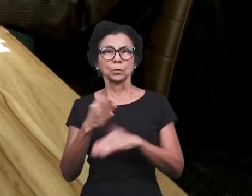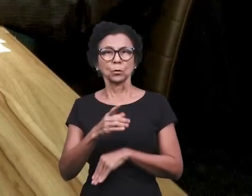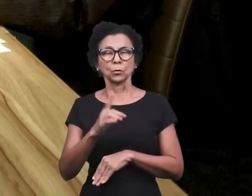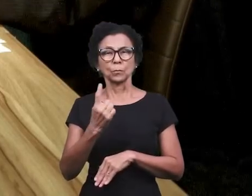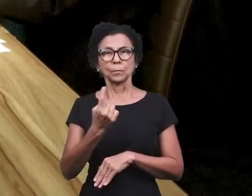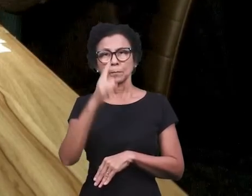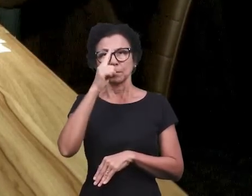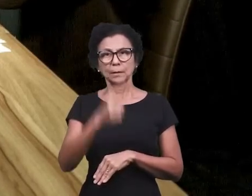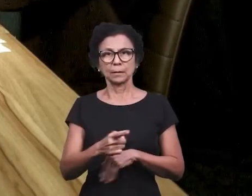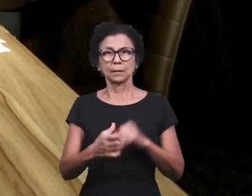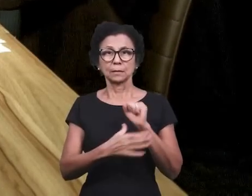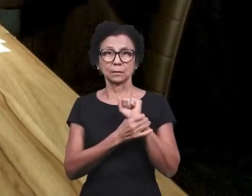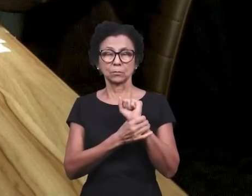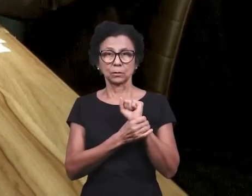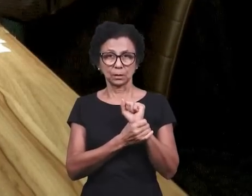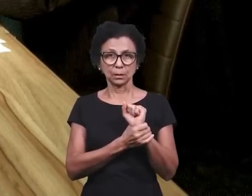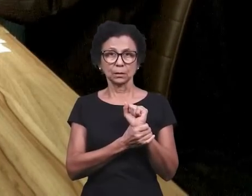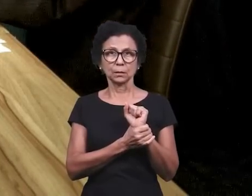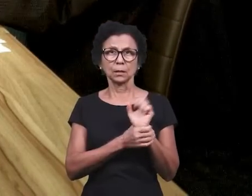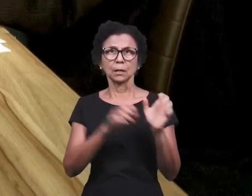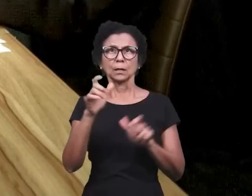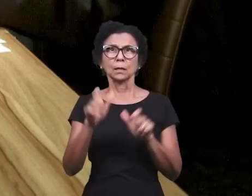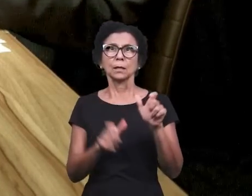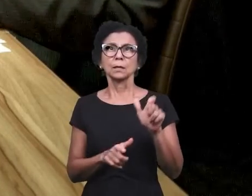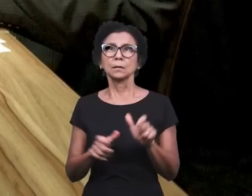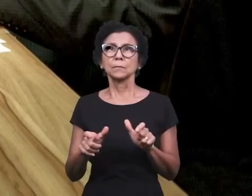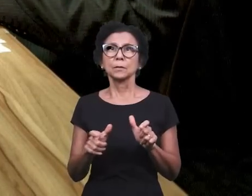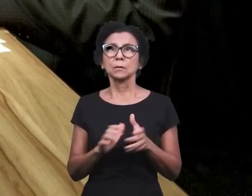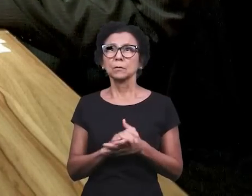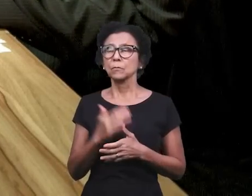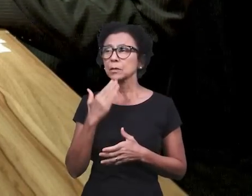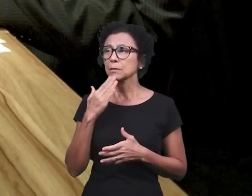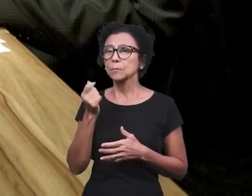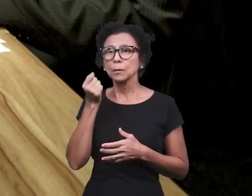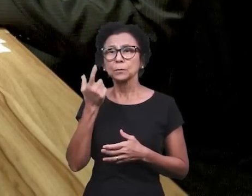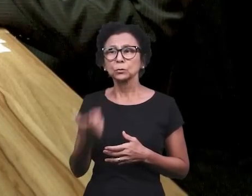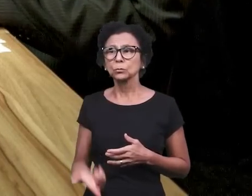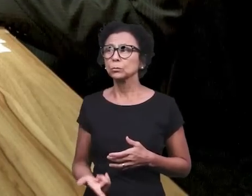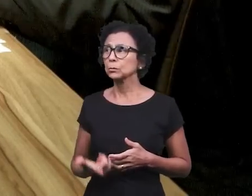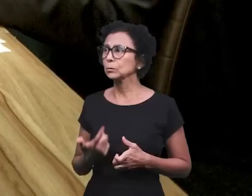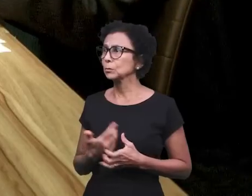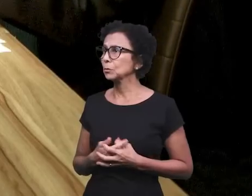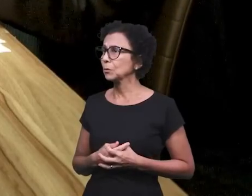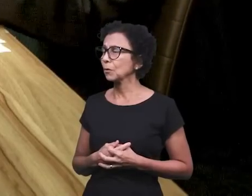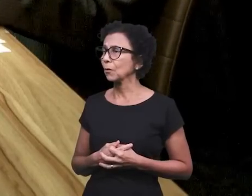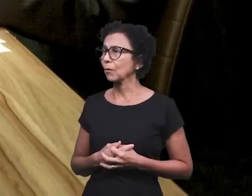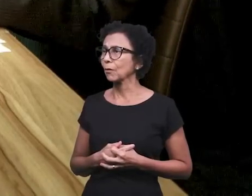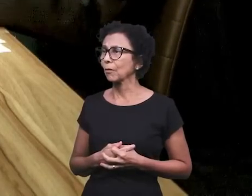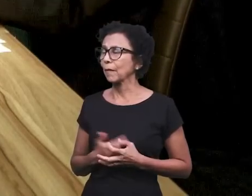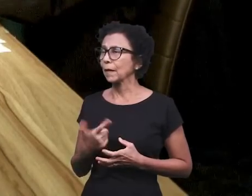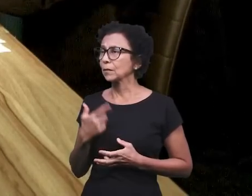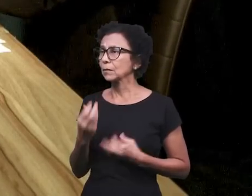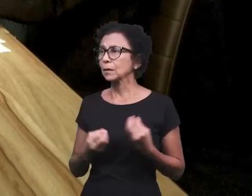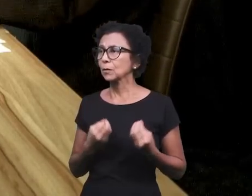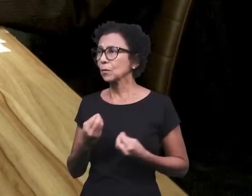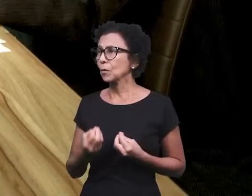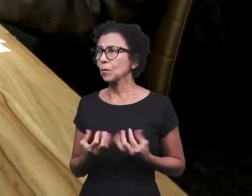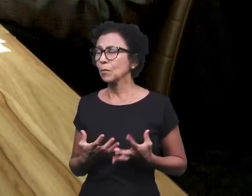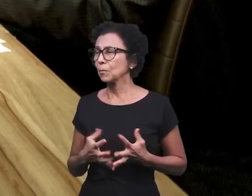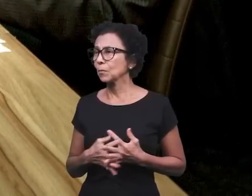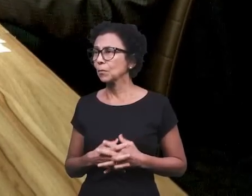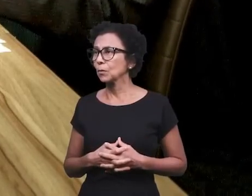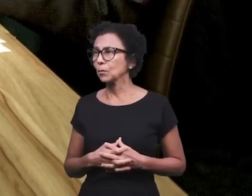segurança, as pessoas que estavam próximas falavam, não, isso aí que vocês estão pedindo é uma coisa absurda, isso não existe. Existe, Nunca né? ouviram falar